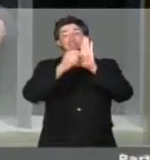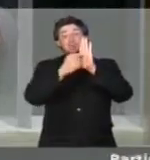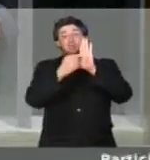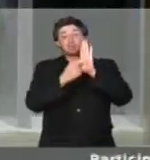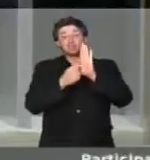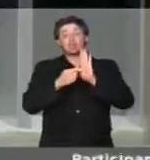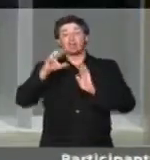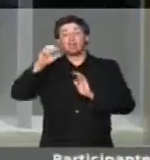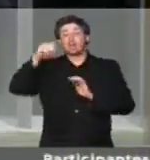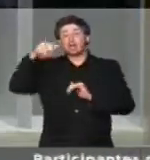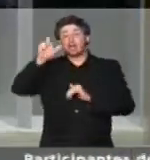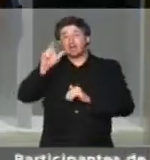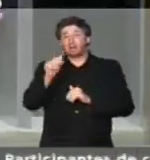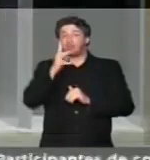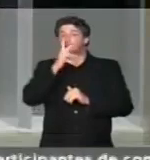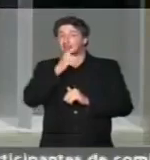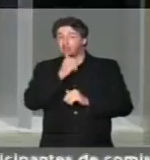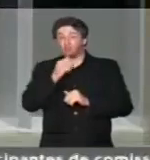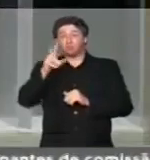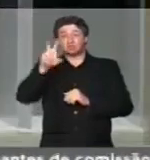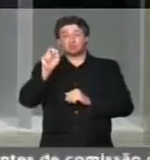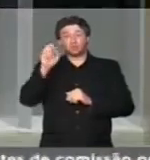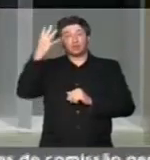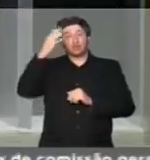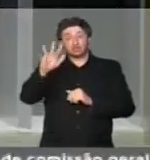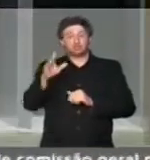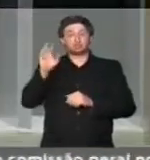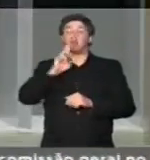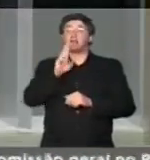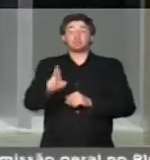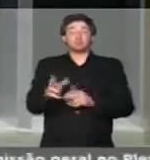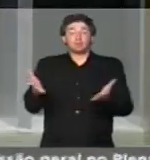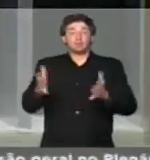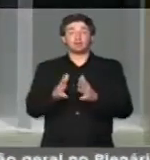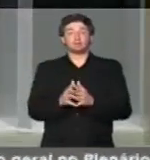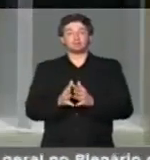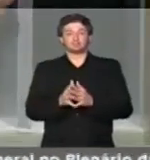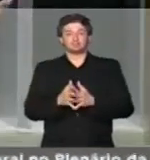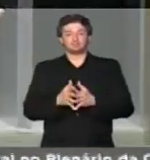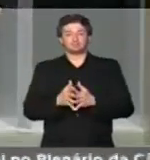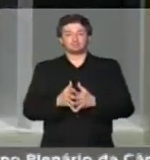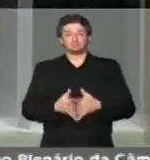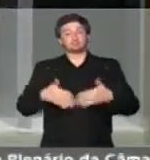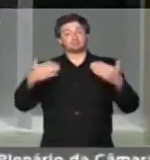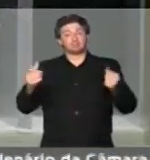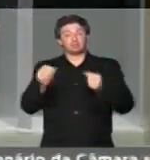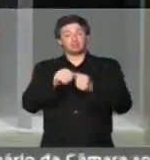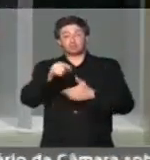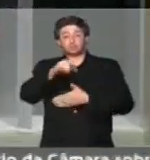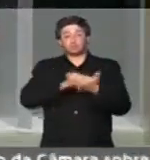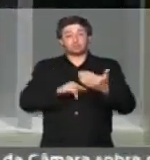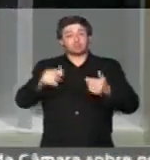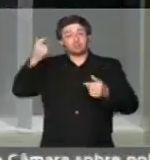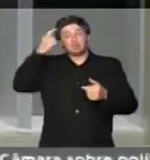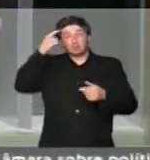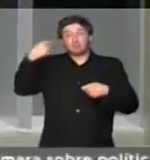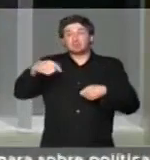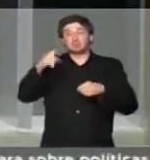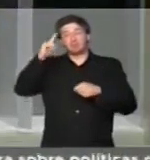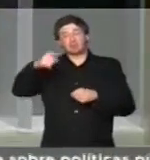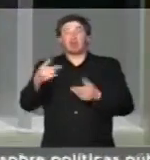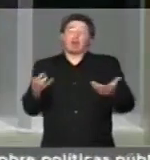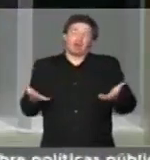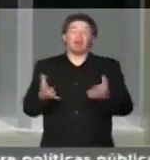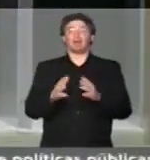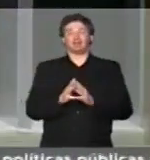a câmara Demorou mais de 50 dias para responder e mandou os documentos que entendeu que devia mandar e